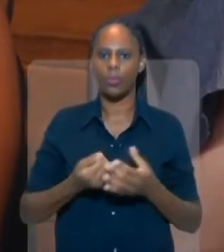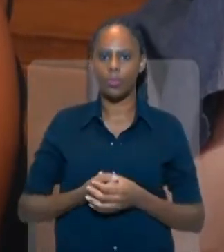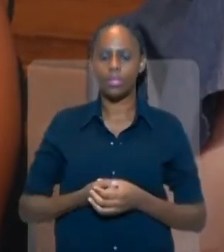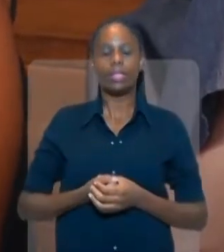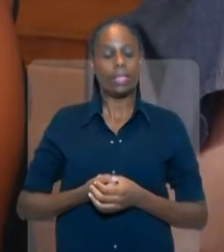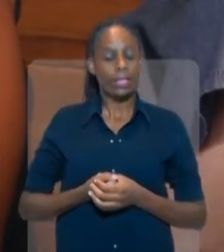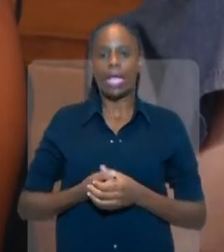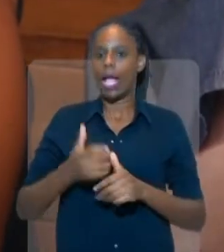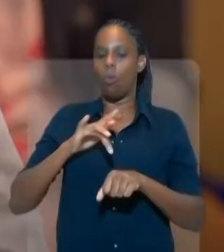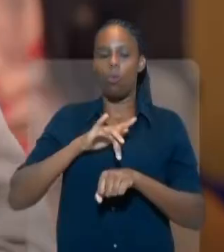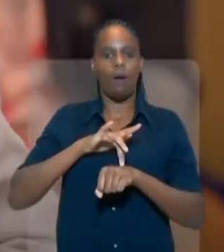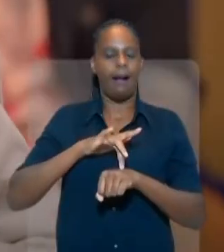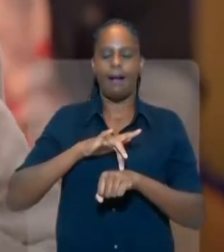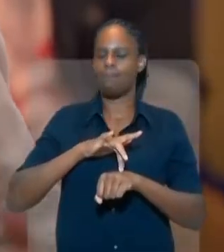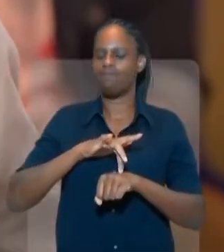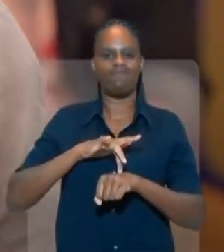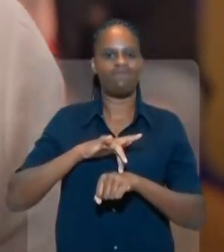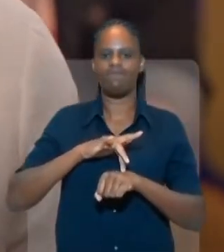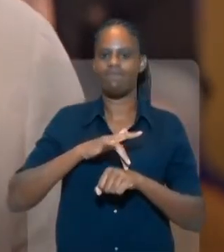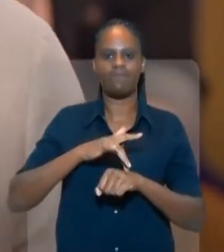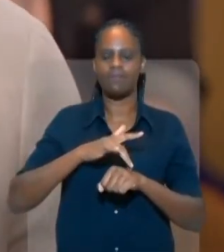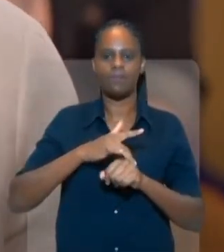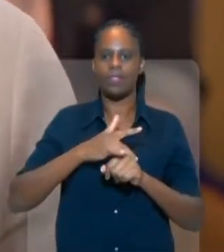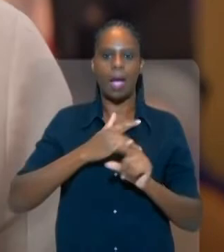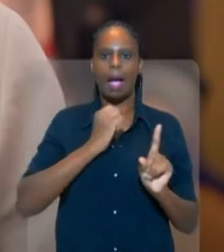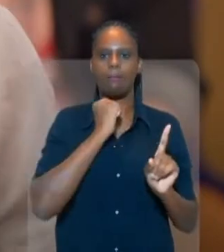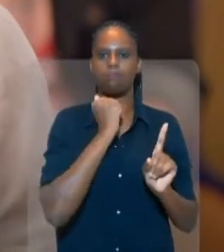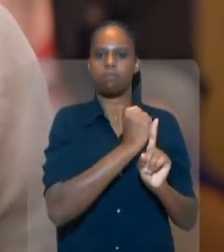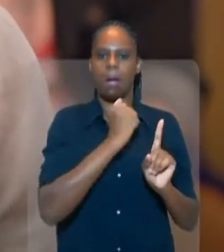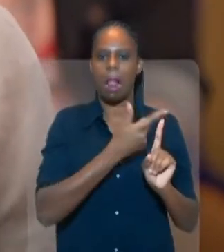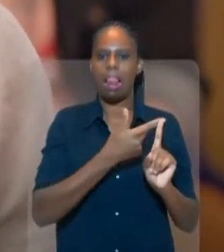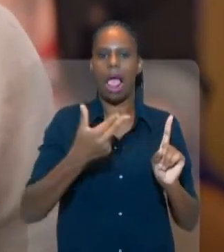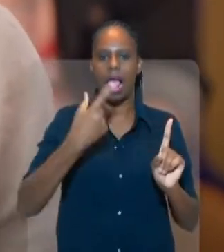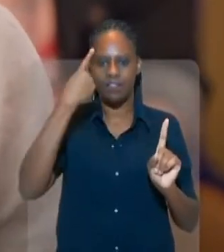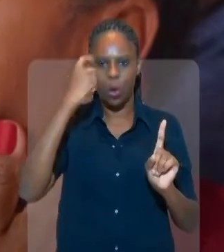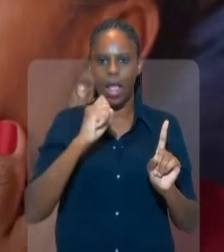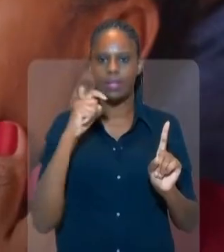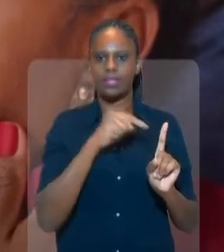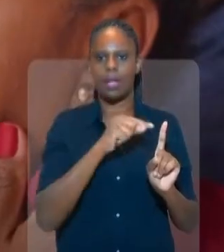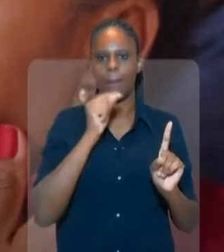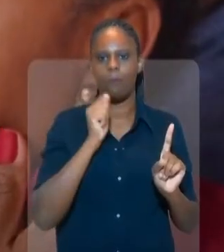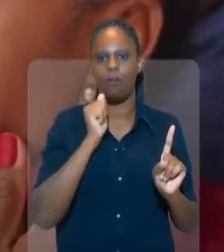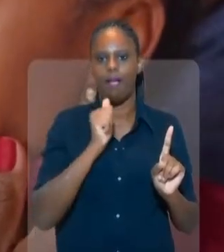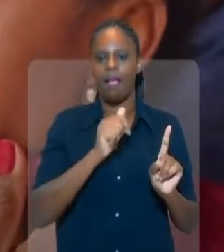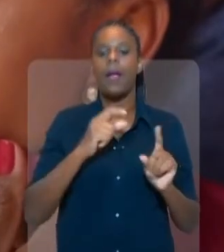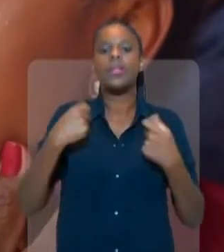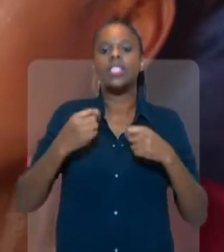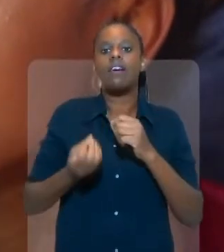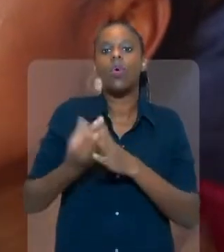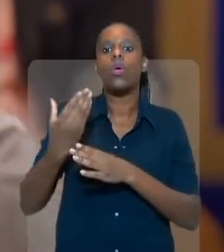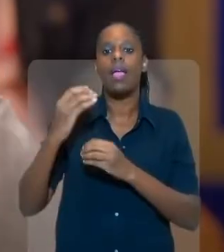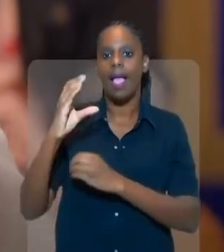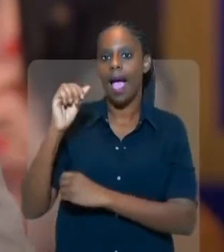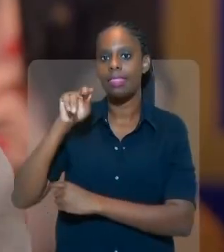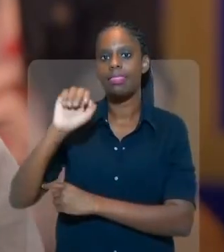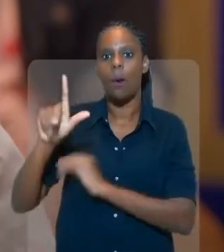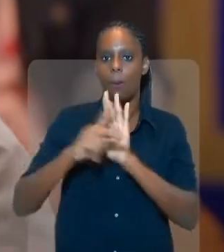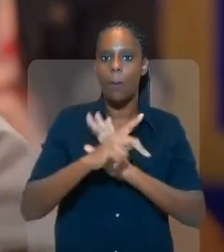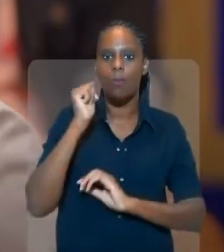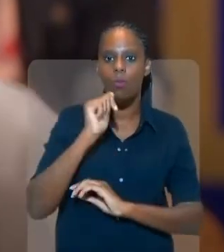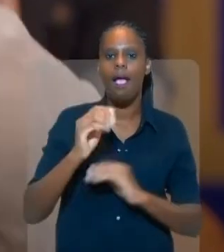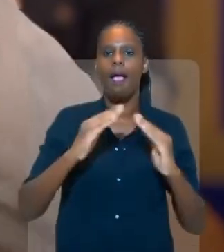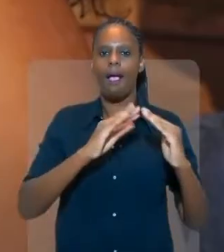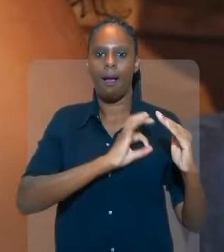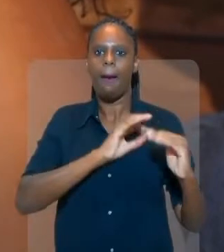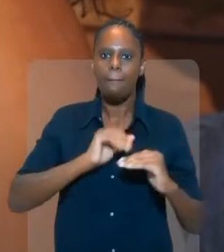contra nós. Olha, é um absurdo a violência contra a mulher. O que eu acho que você tem que fazer? Você tem que criar mais Casa da